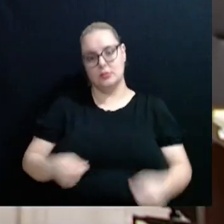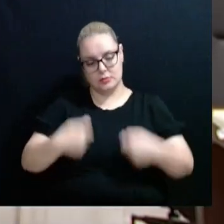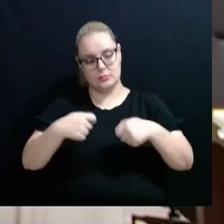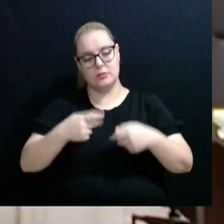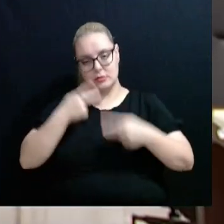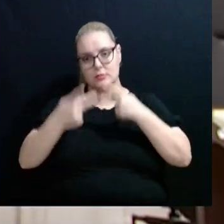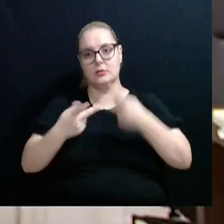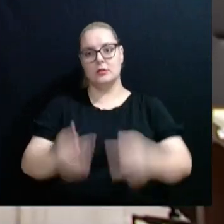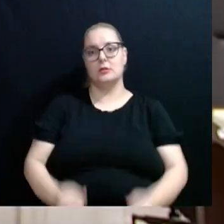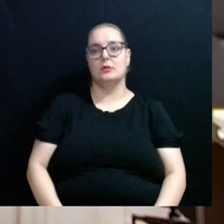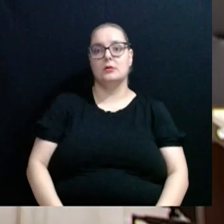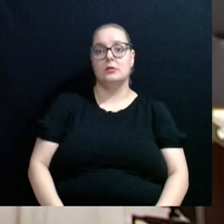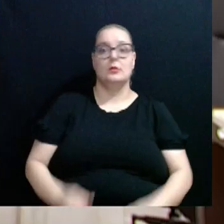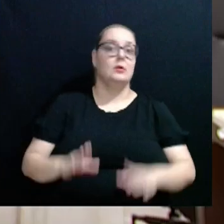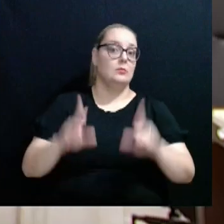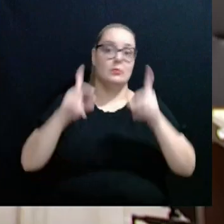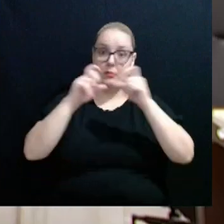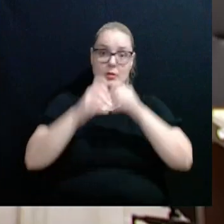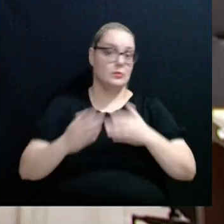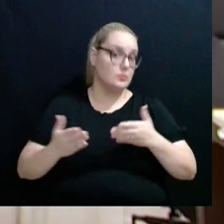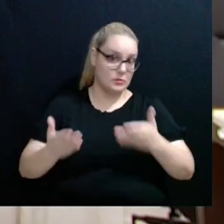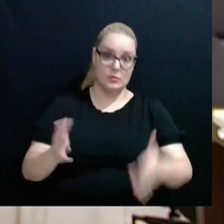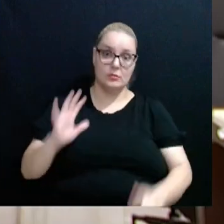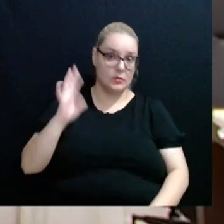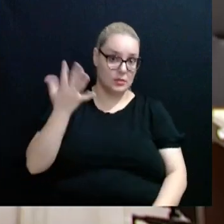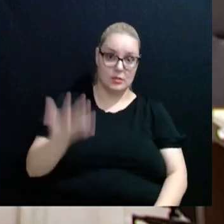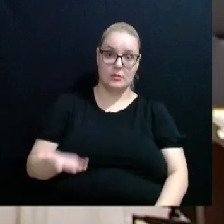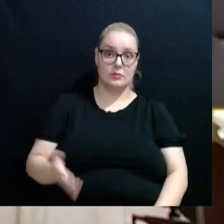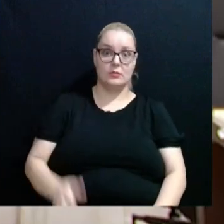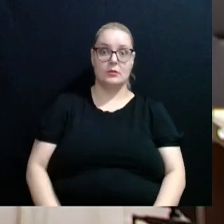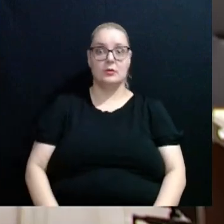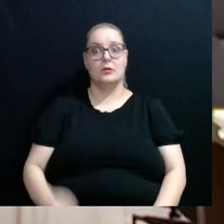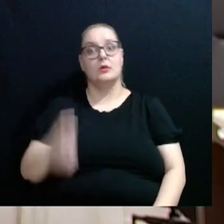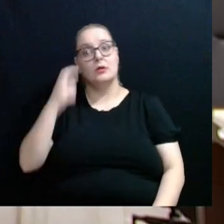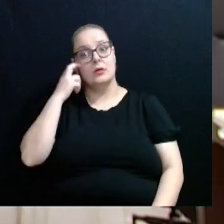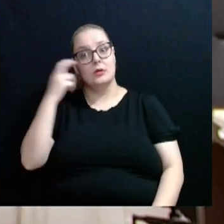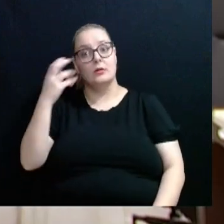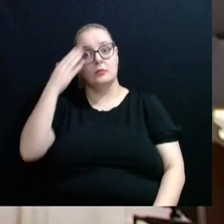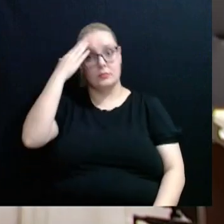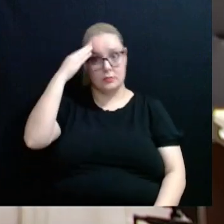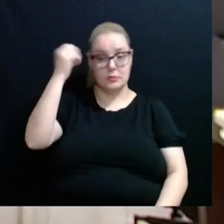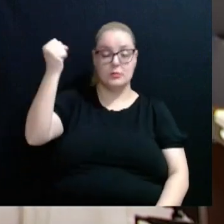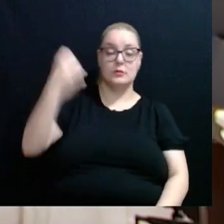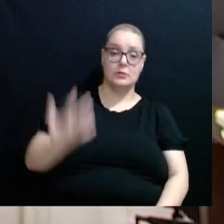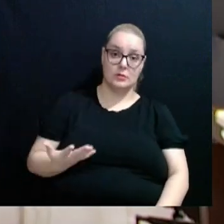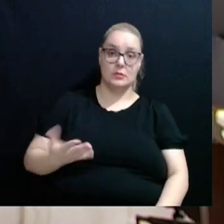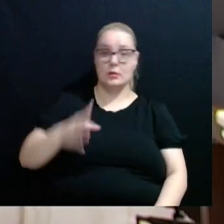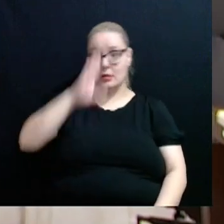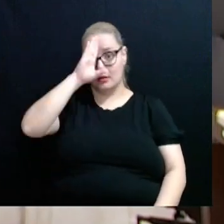os desafios vão aparecendo, e aí com inteligência, sabedoria, e principalmente